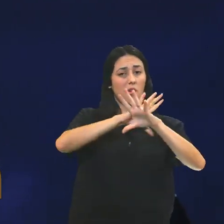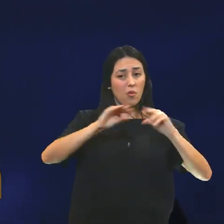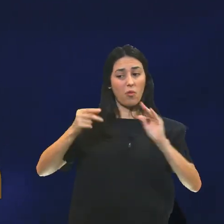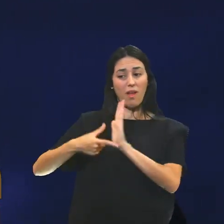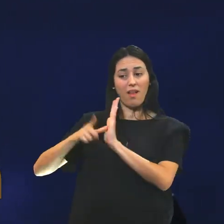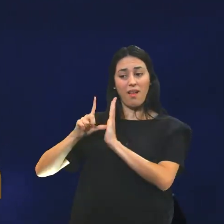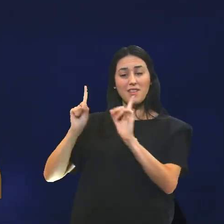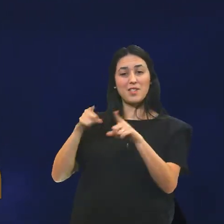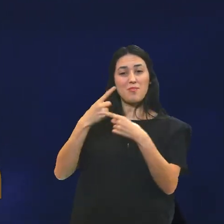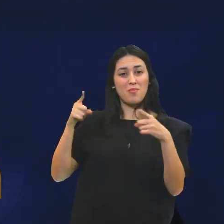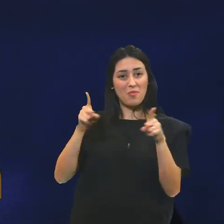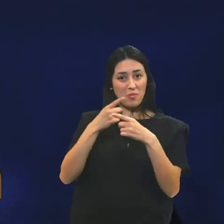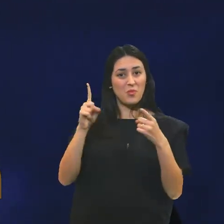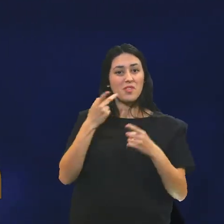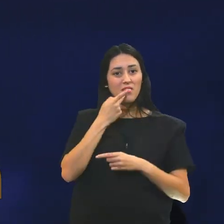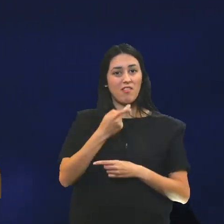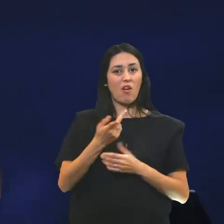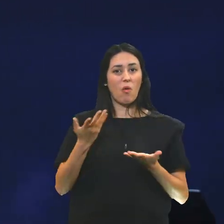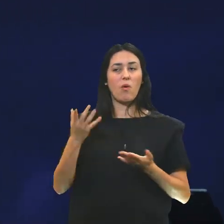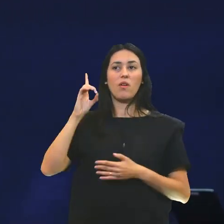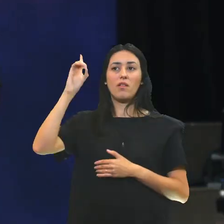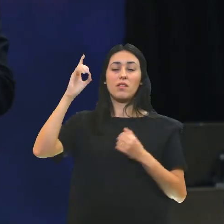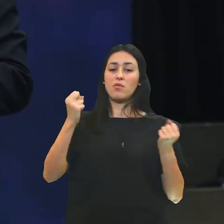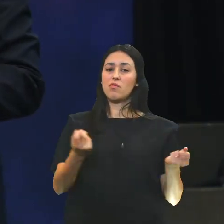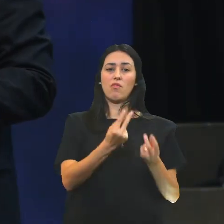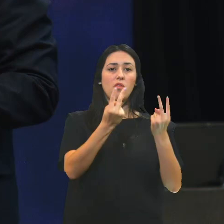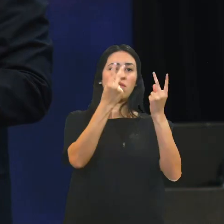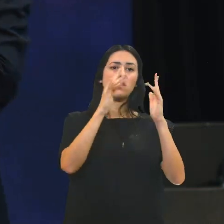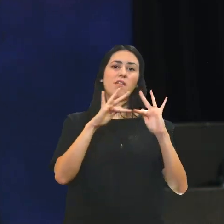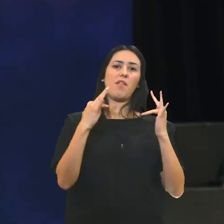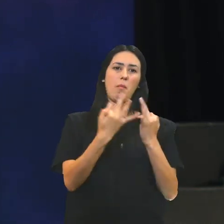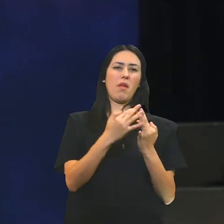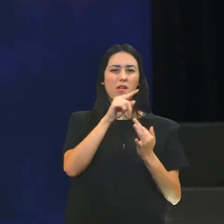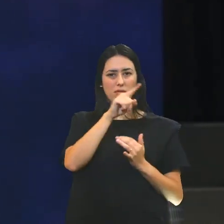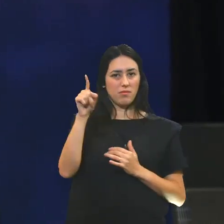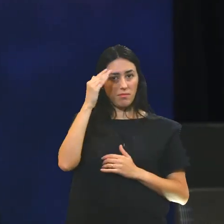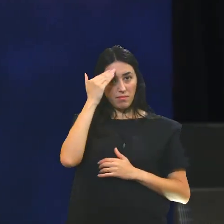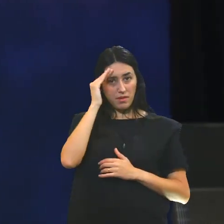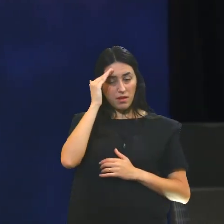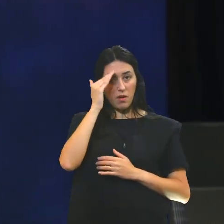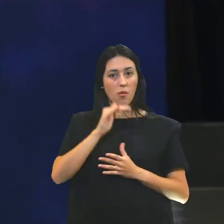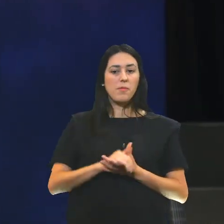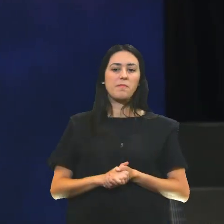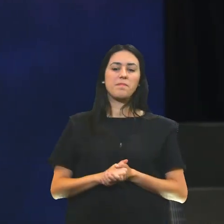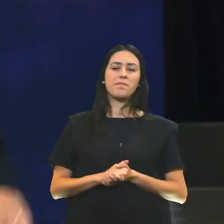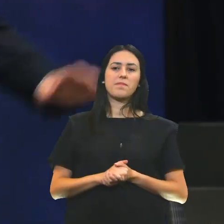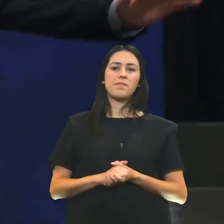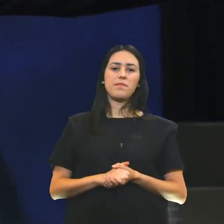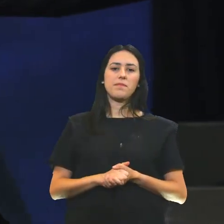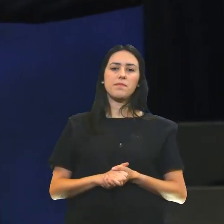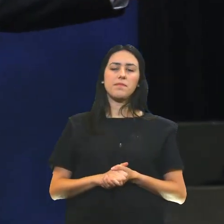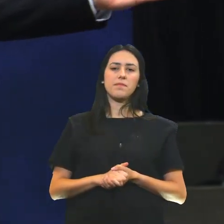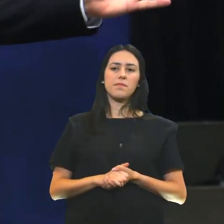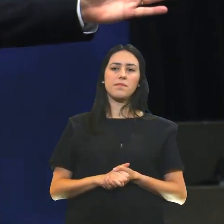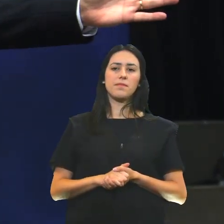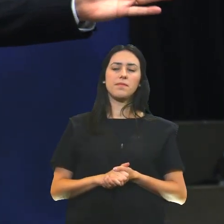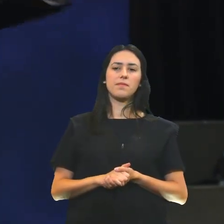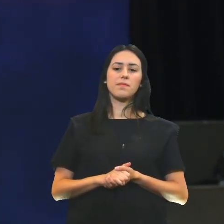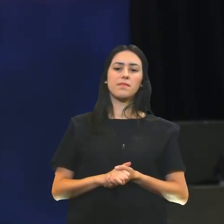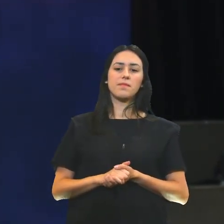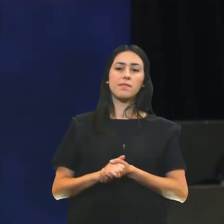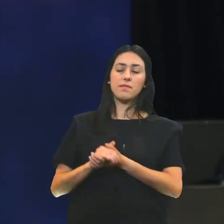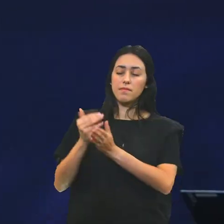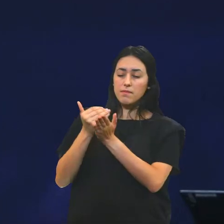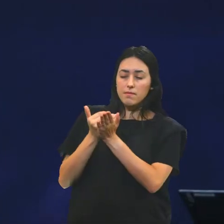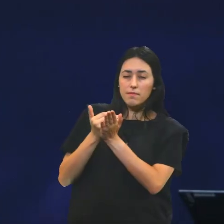cantar. E Ele valoriza a família. Você quer ver? Início de tudo, criação de